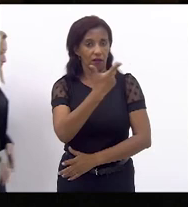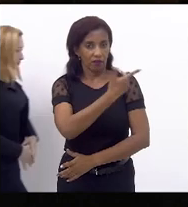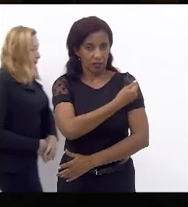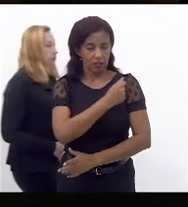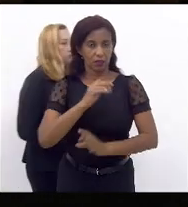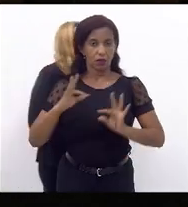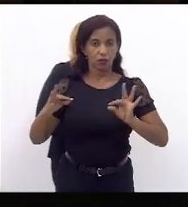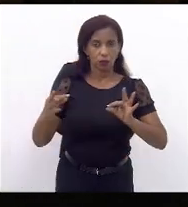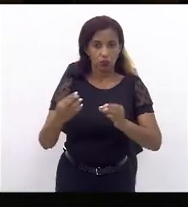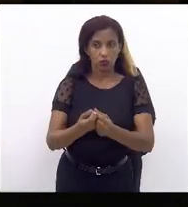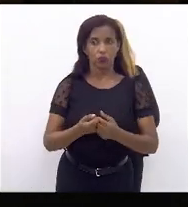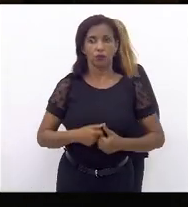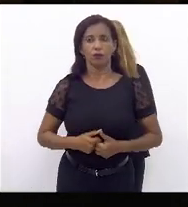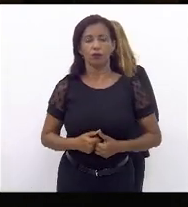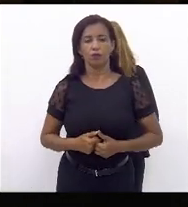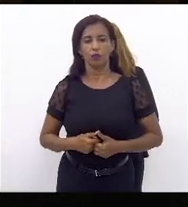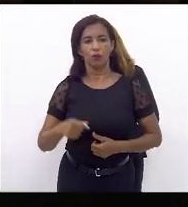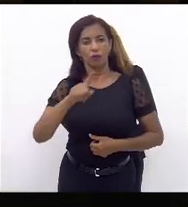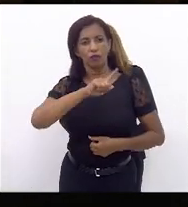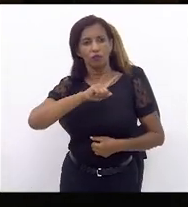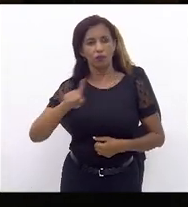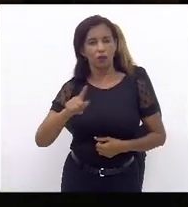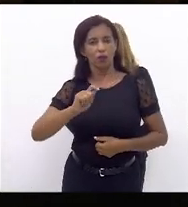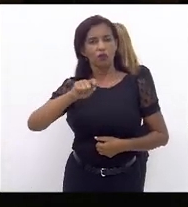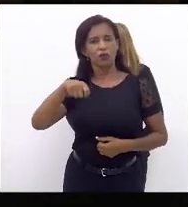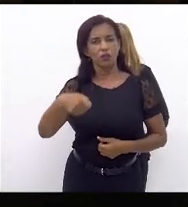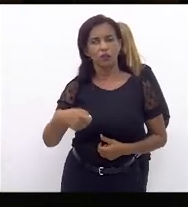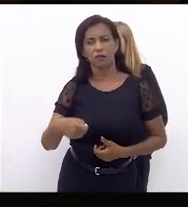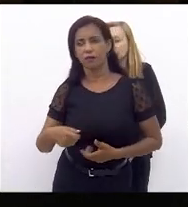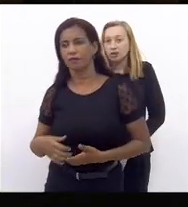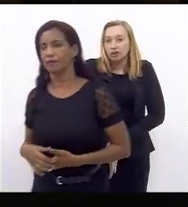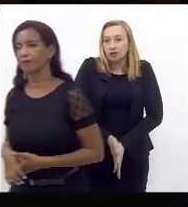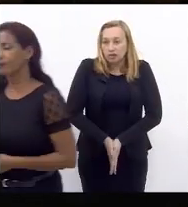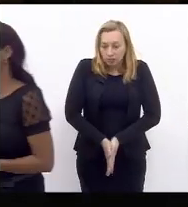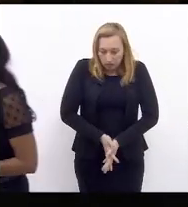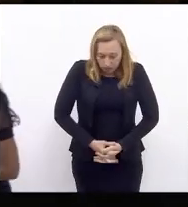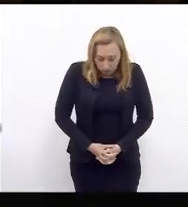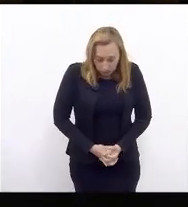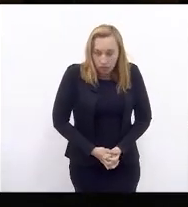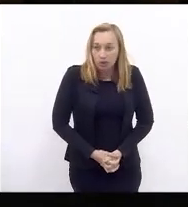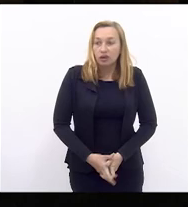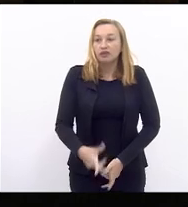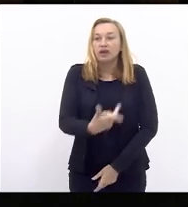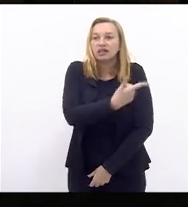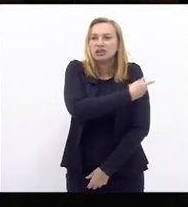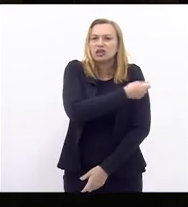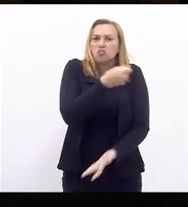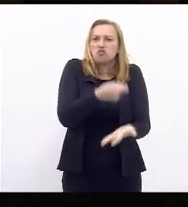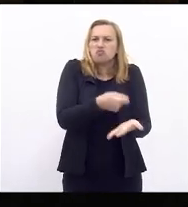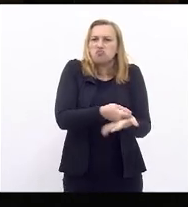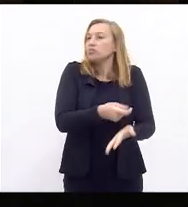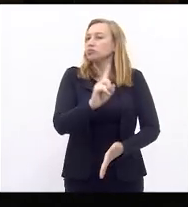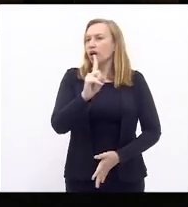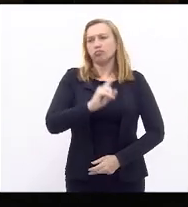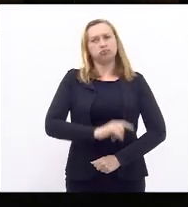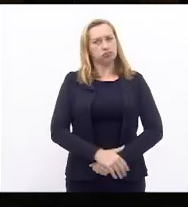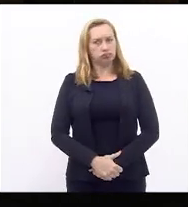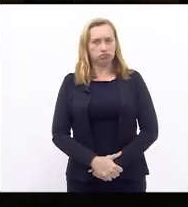vacinação compulsória não significa vacinação forçada.